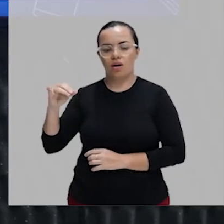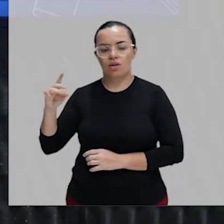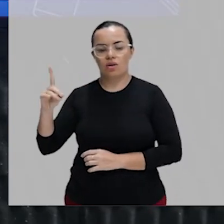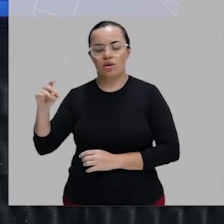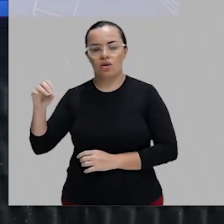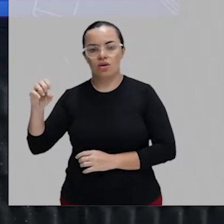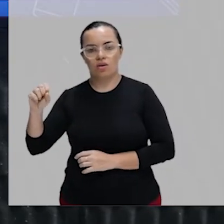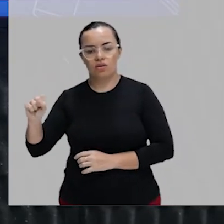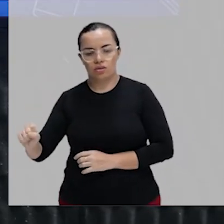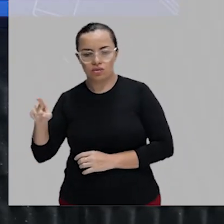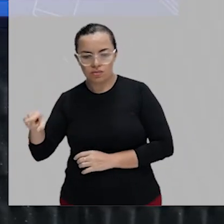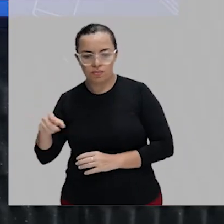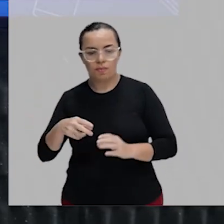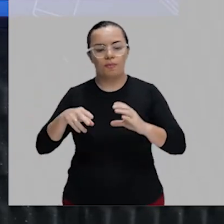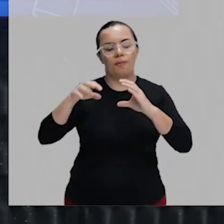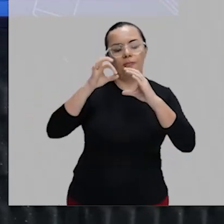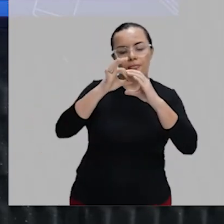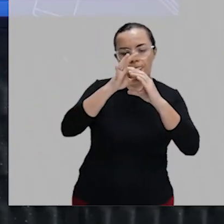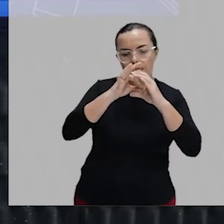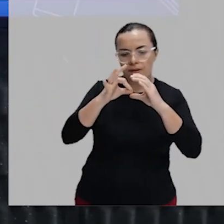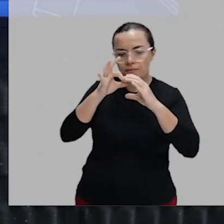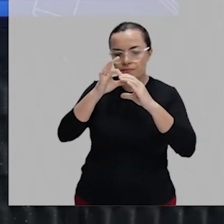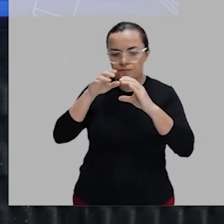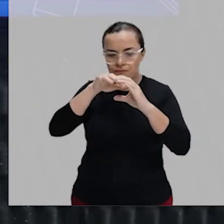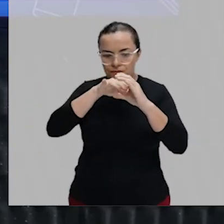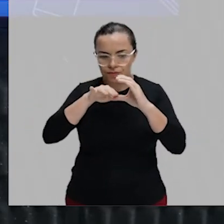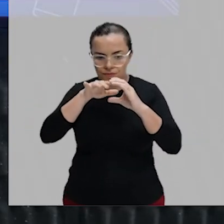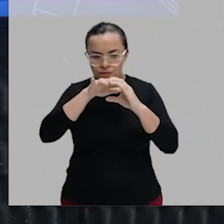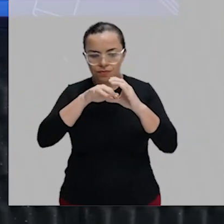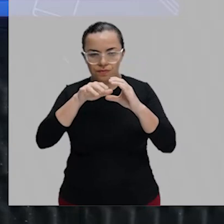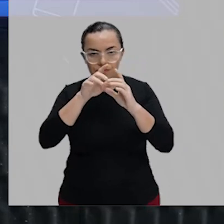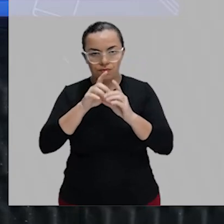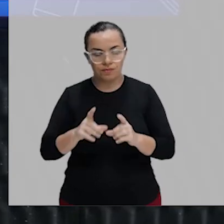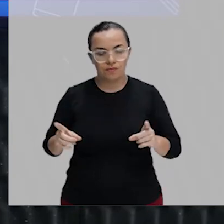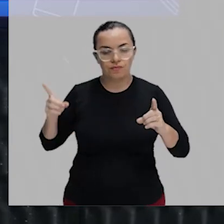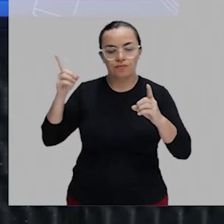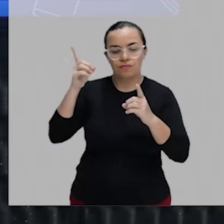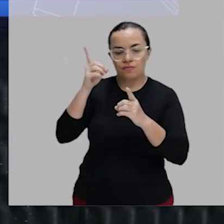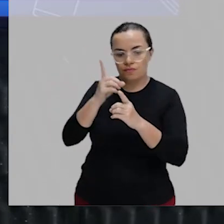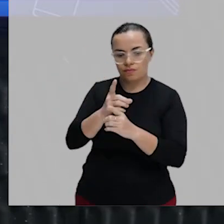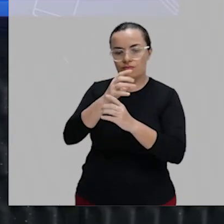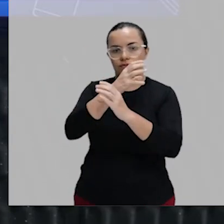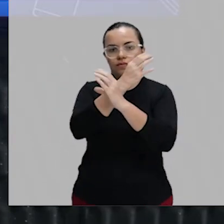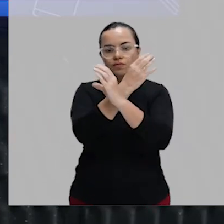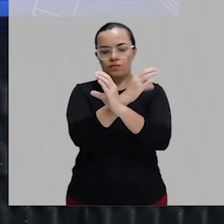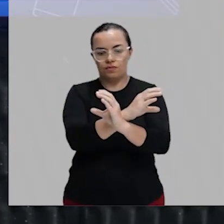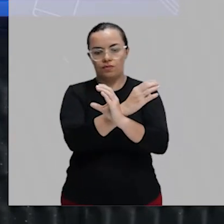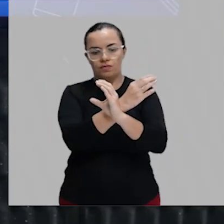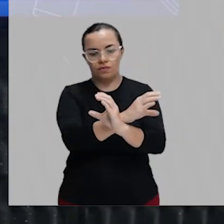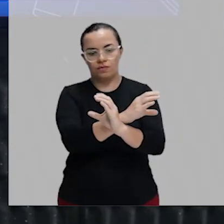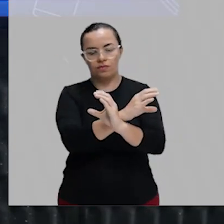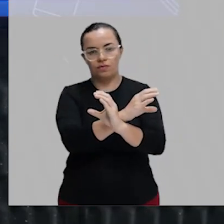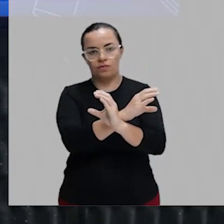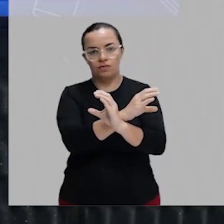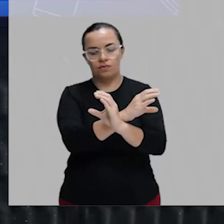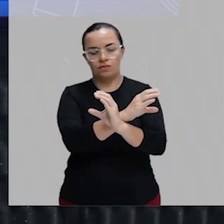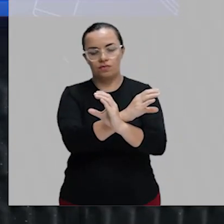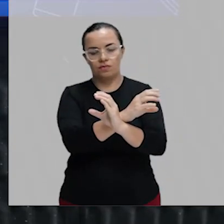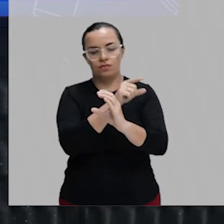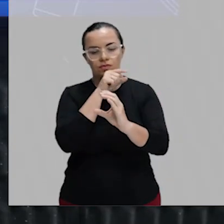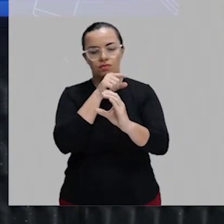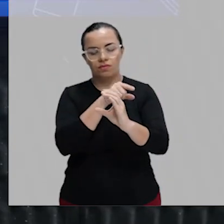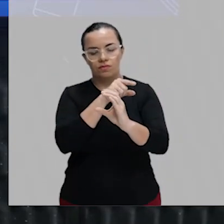citoplasmáticas. No citoplasma também nós vamos encontrar citoesqueleto. Esse citoesqueleto ele